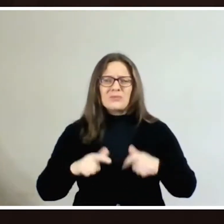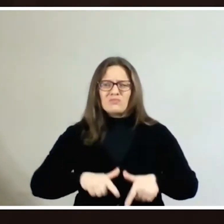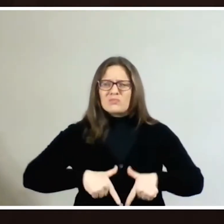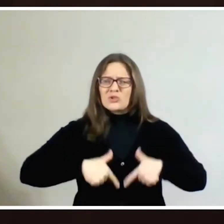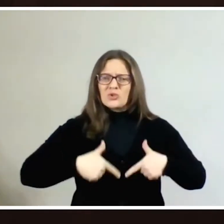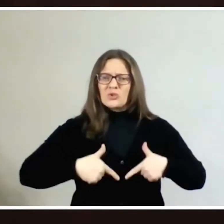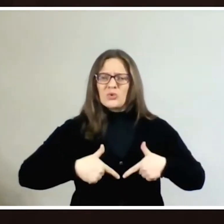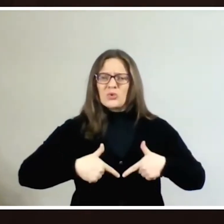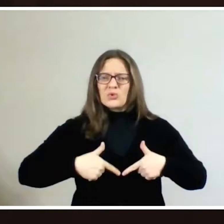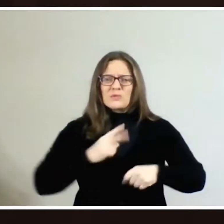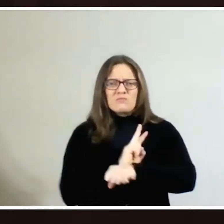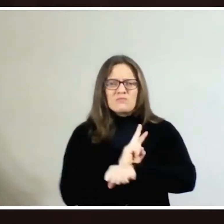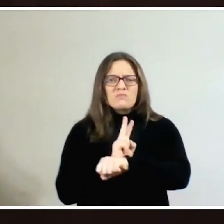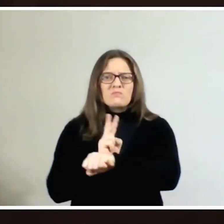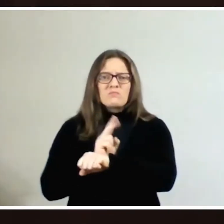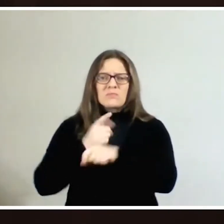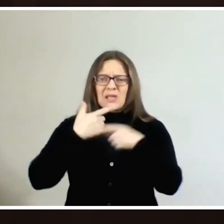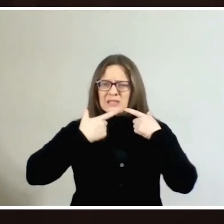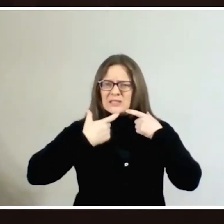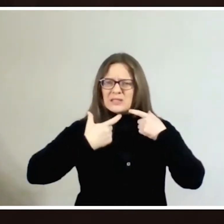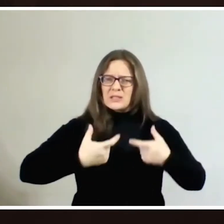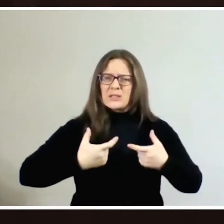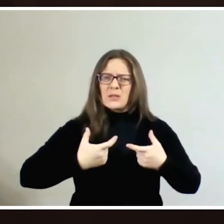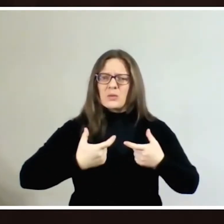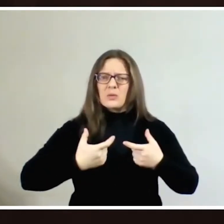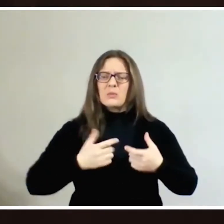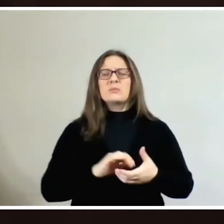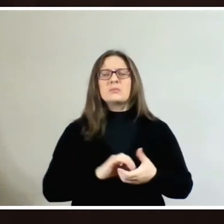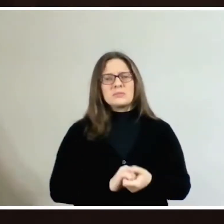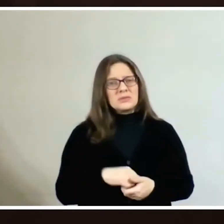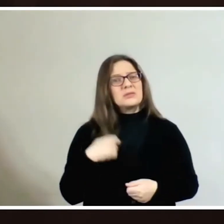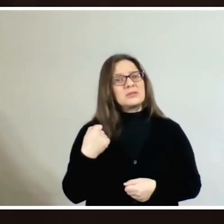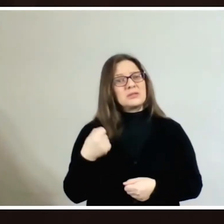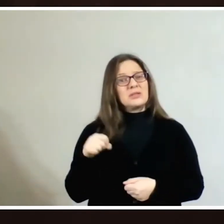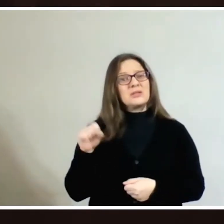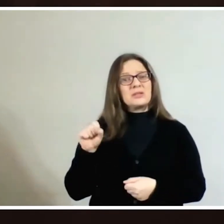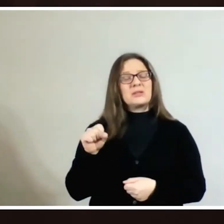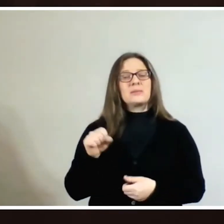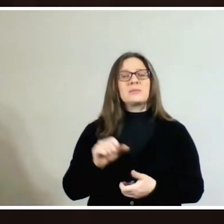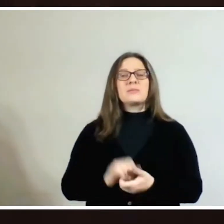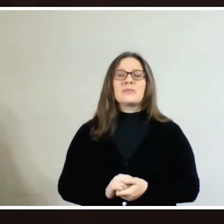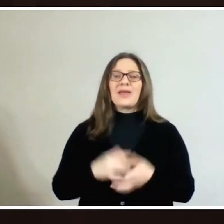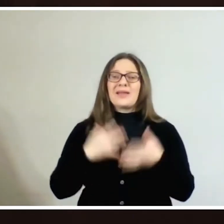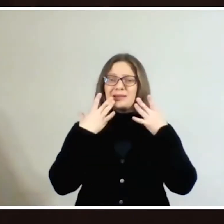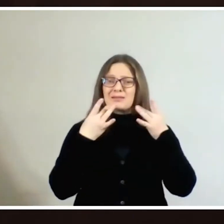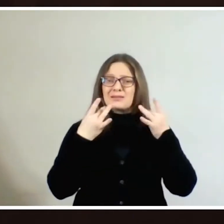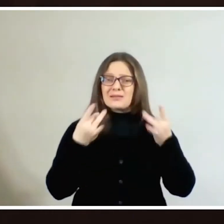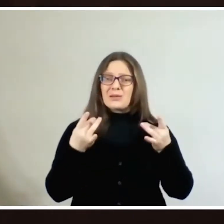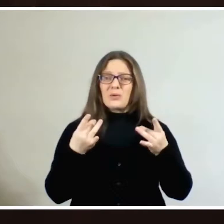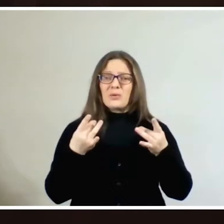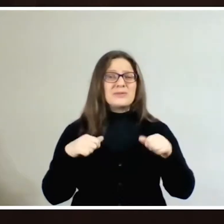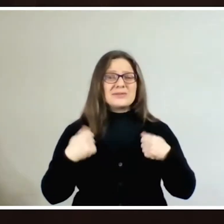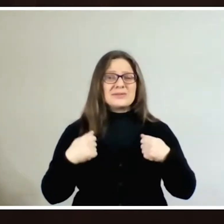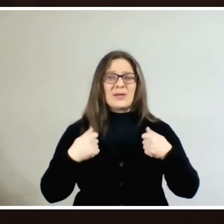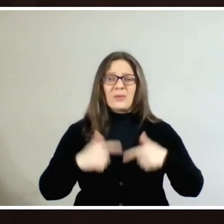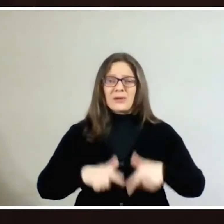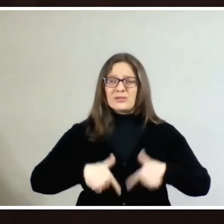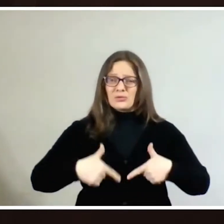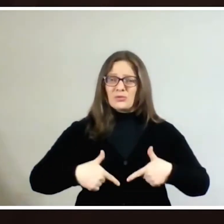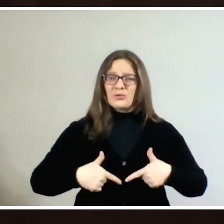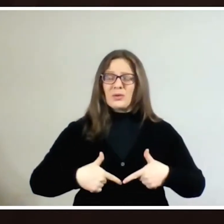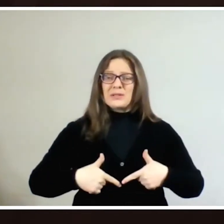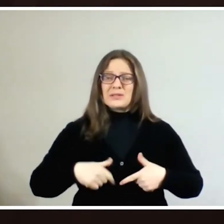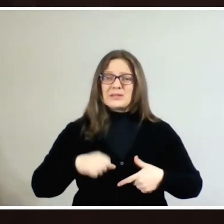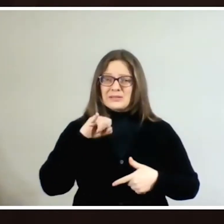está para voltar muito brevemente. Todo aquele que estiver no estado de vigilância será um vencedor, O